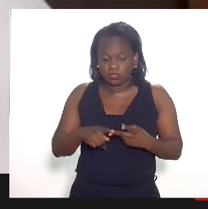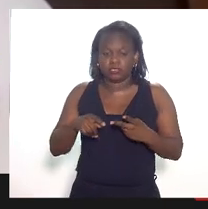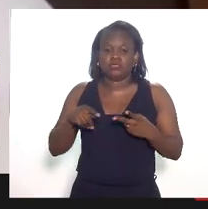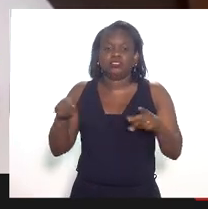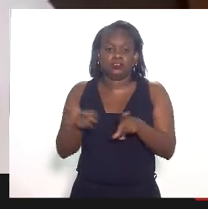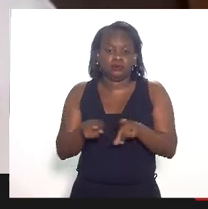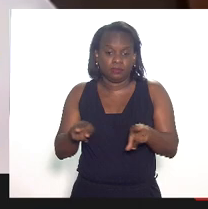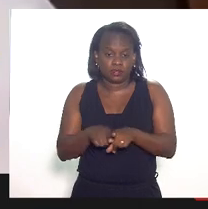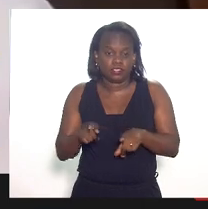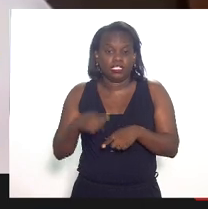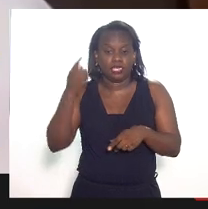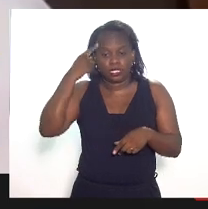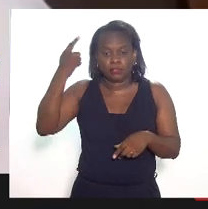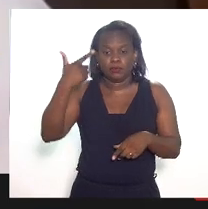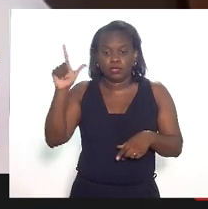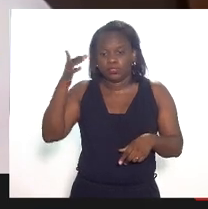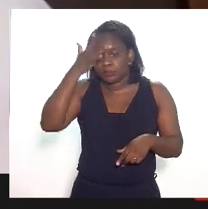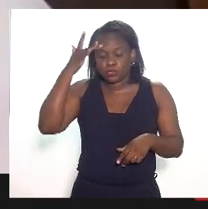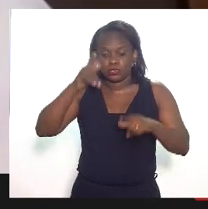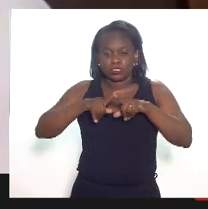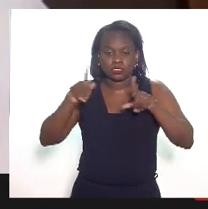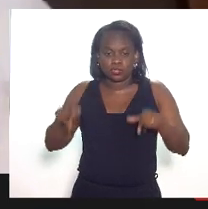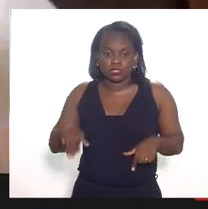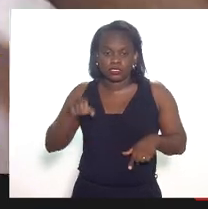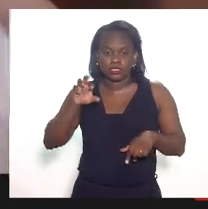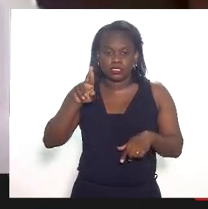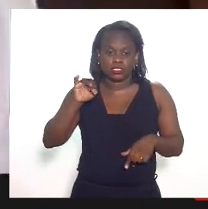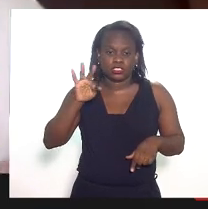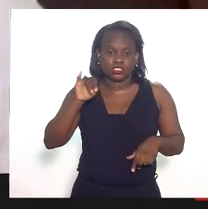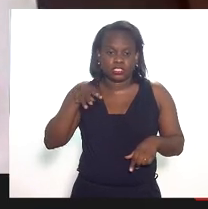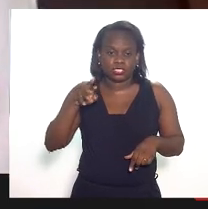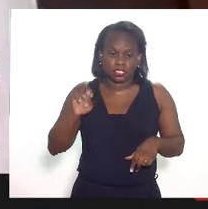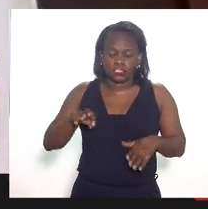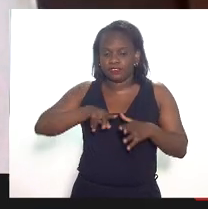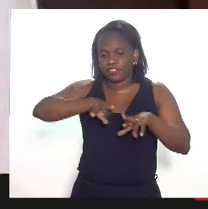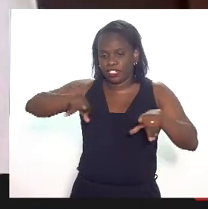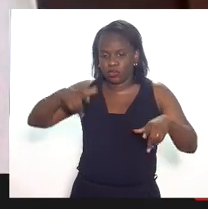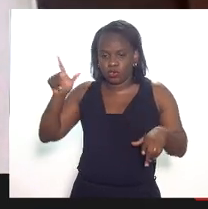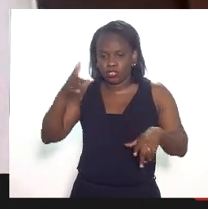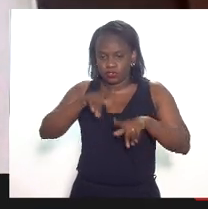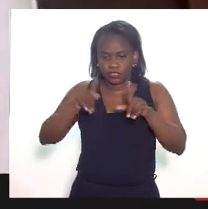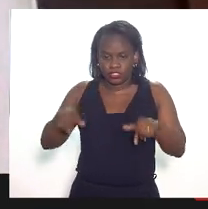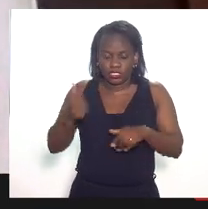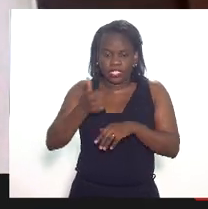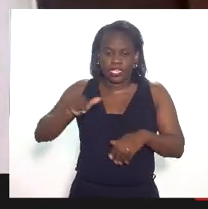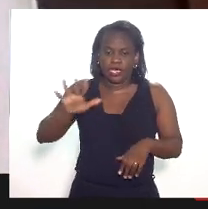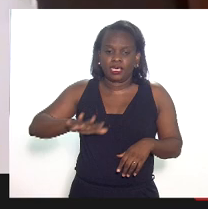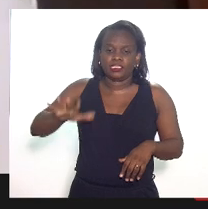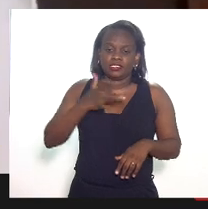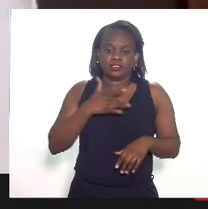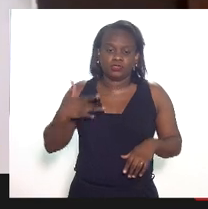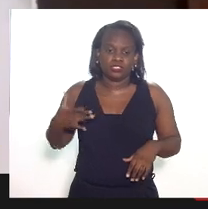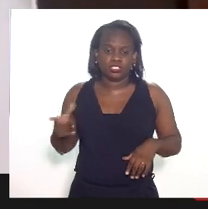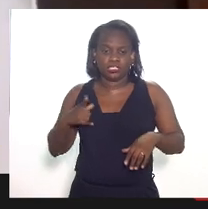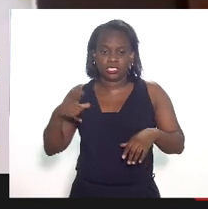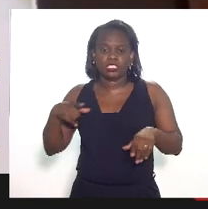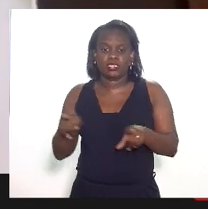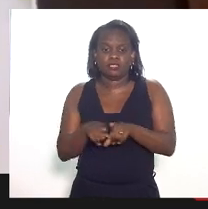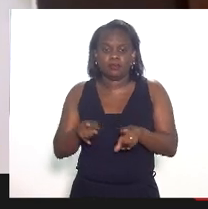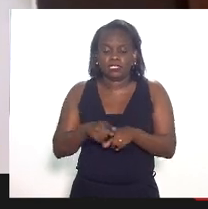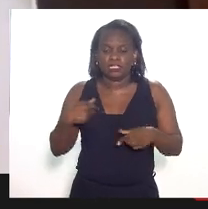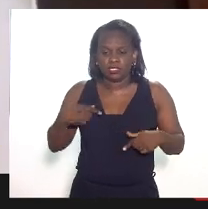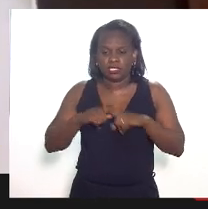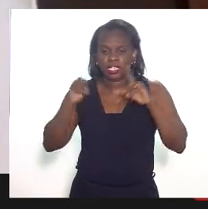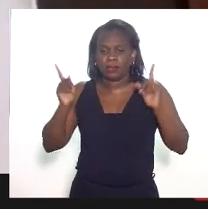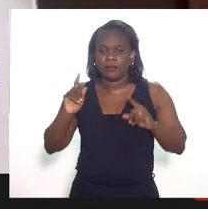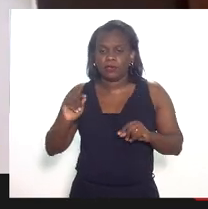e também resgatando uma outra servidora, a Cristiane Gerardo, e todos os outros e outras servidoras da saúde que aqui estão, fazer também o meu desagravo.